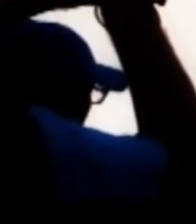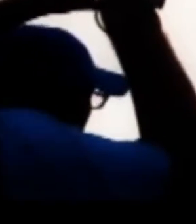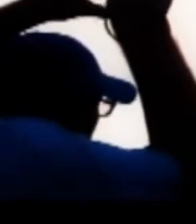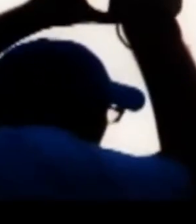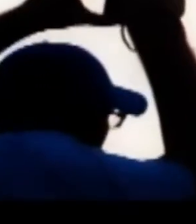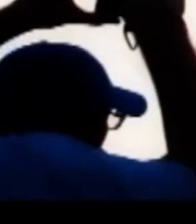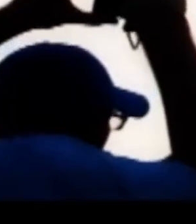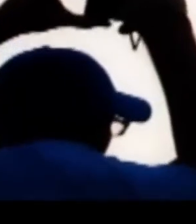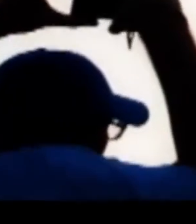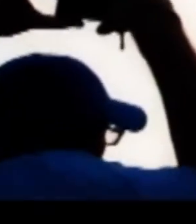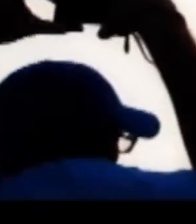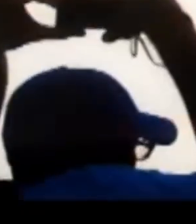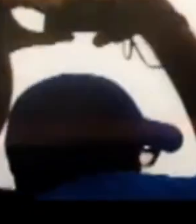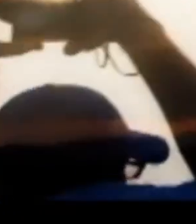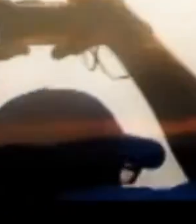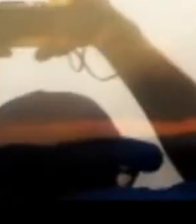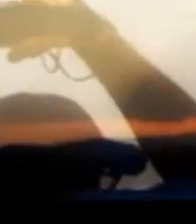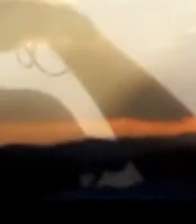E aí